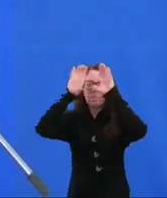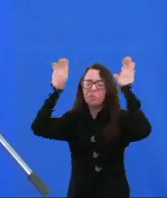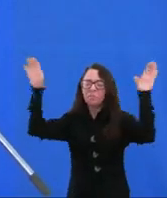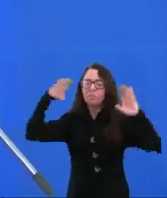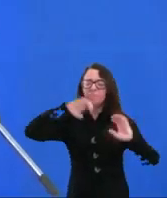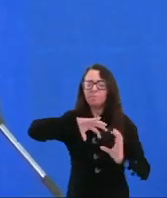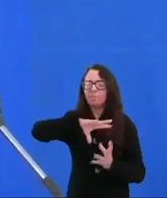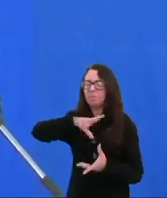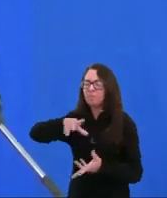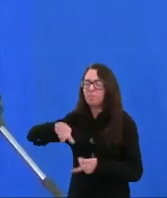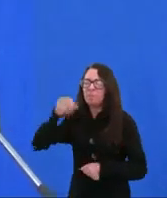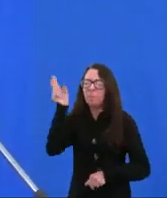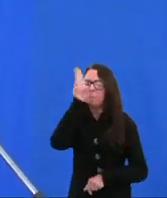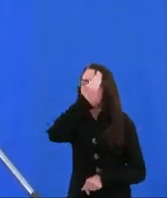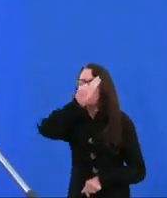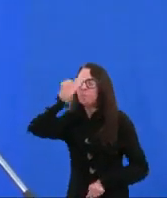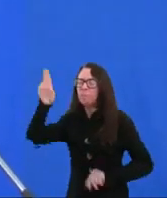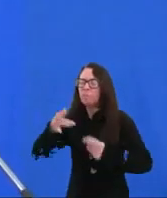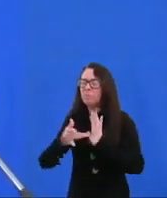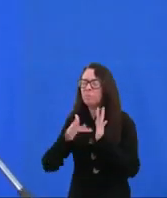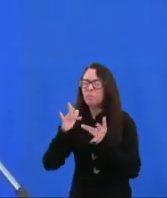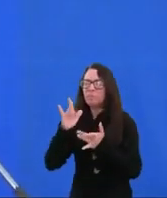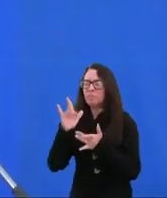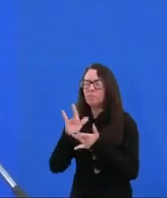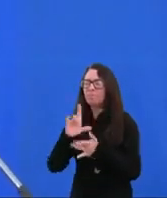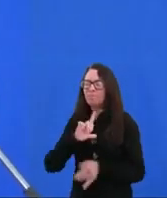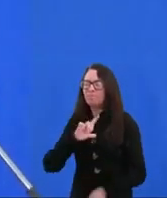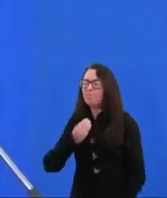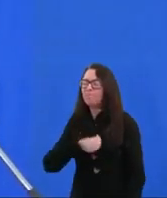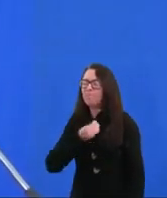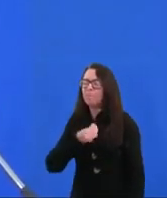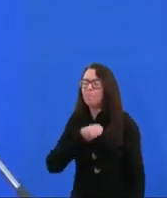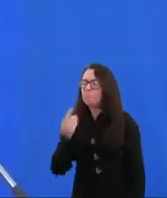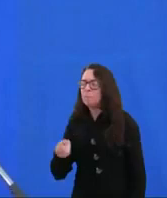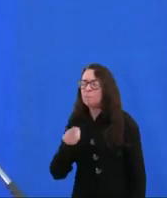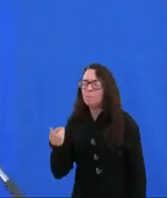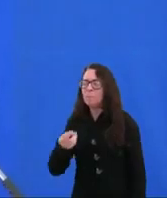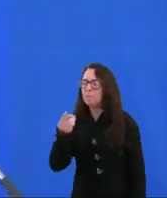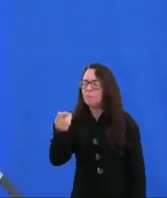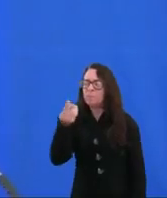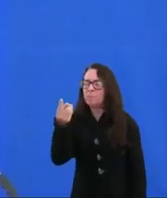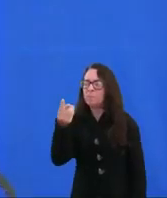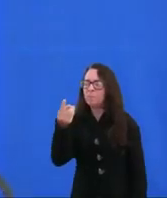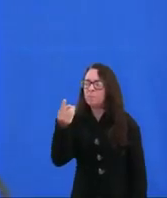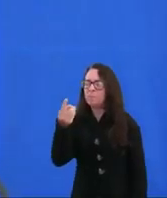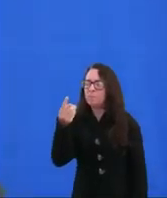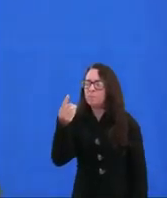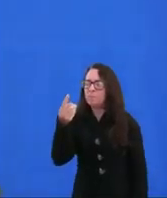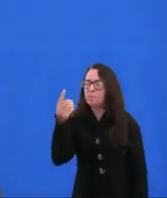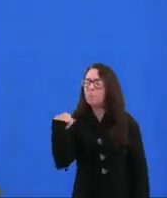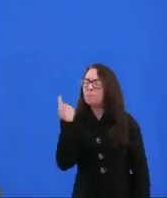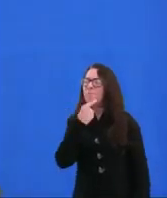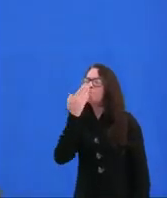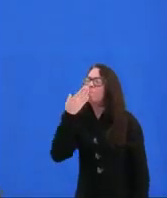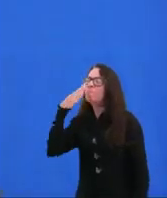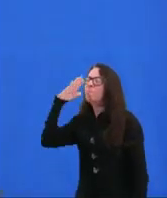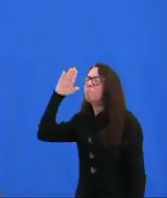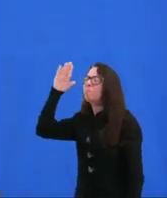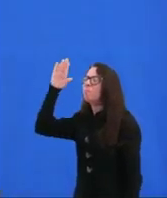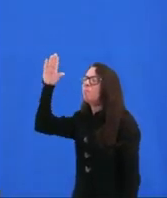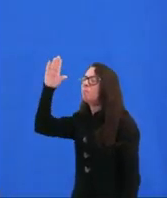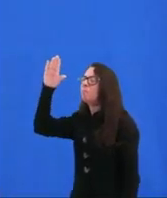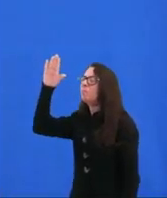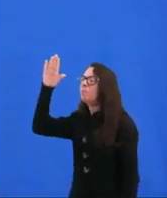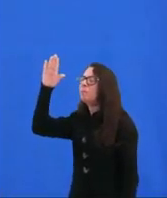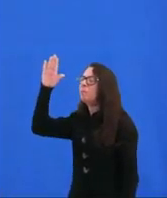grande Senhor, tenha piedade e misericórdia de nós nesse momento, de todo o Teu povo, da Tua igreja, nos perdoa, nos